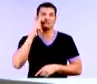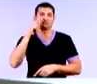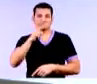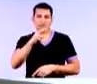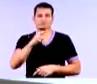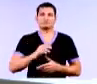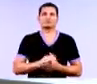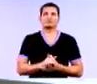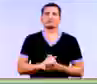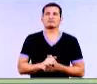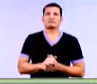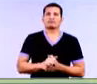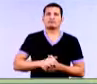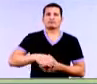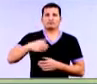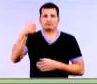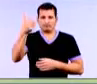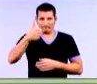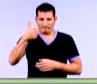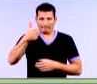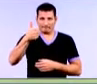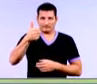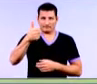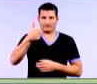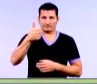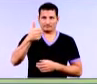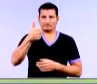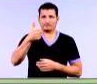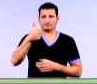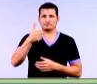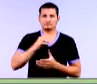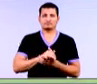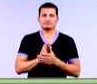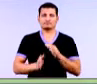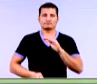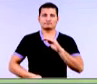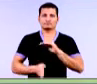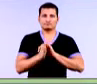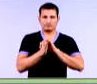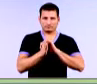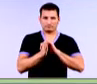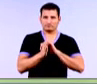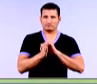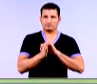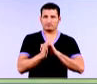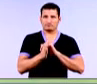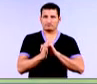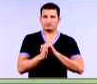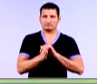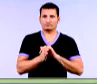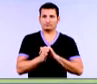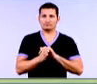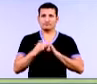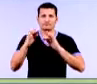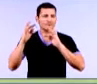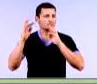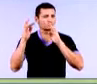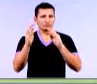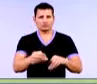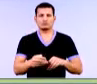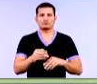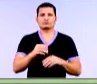aqui. A primeira delas é a entrada. Todo